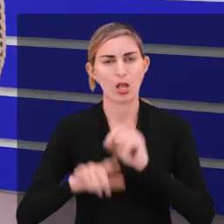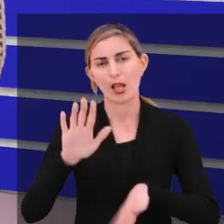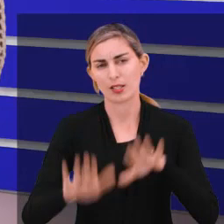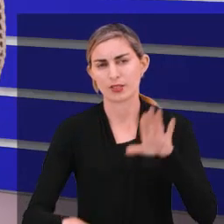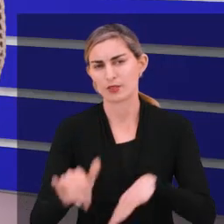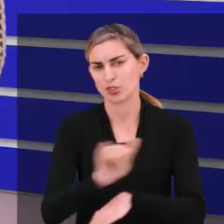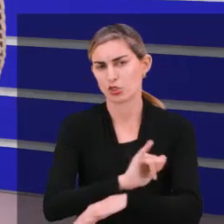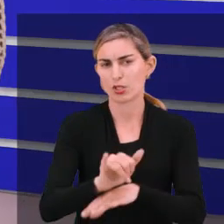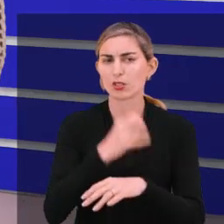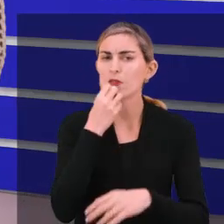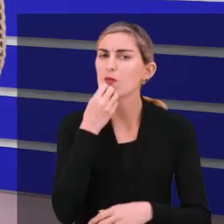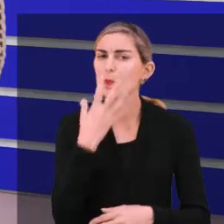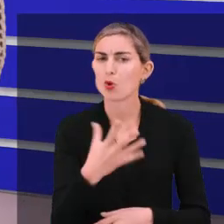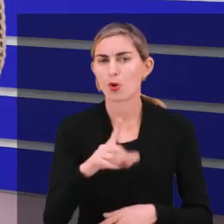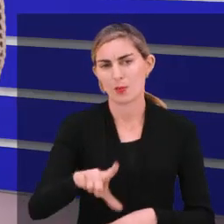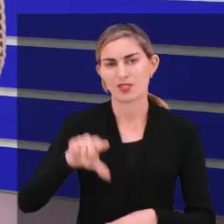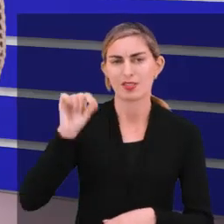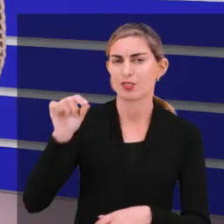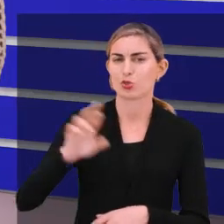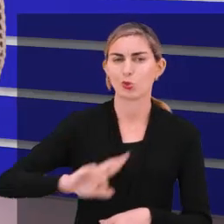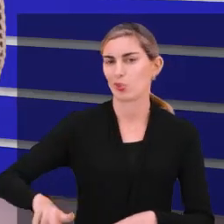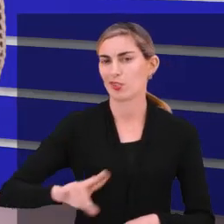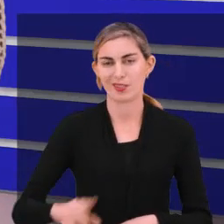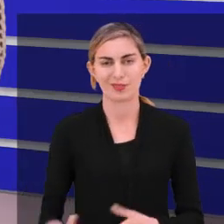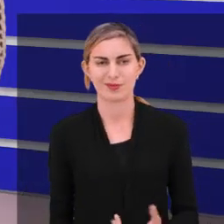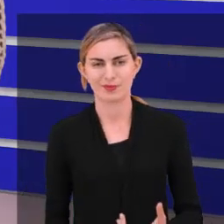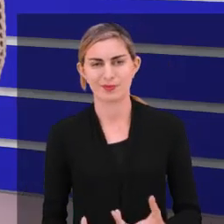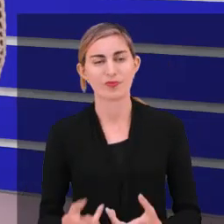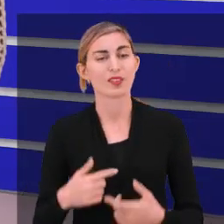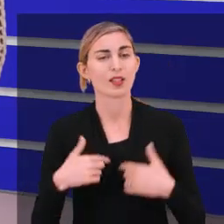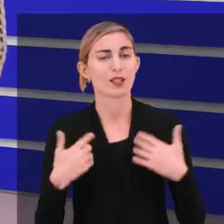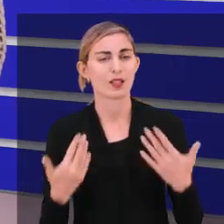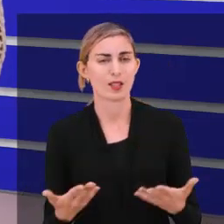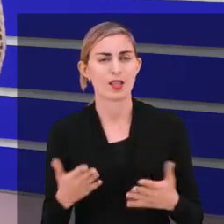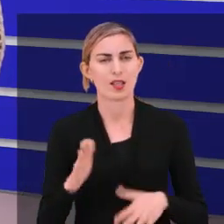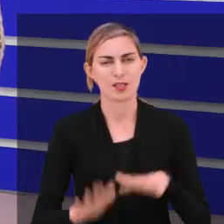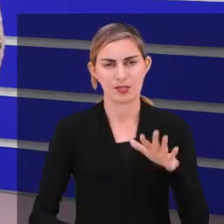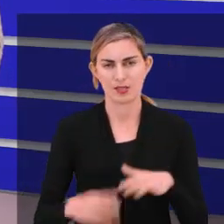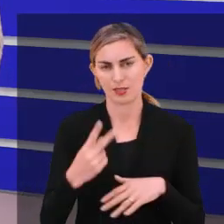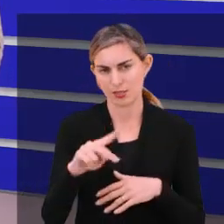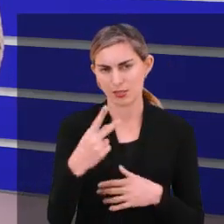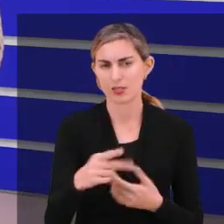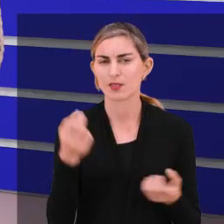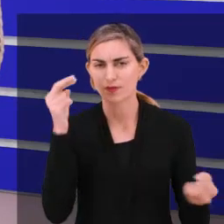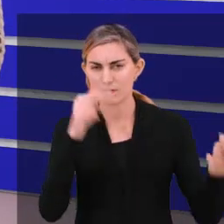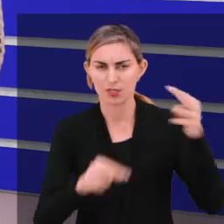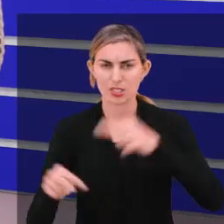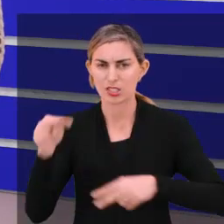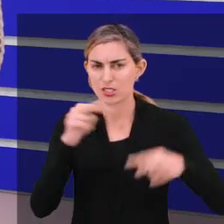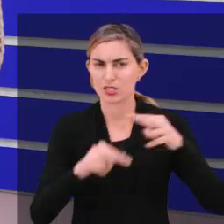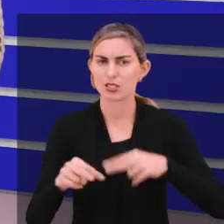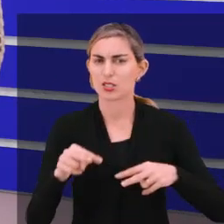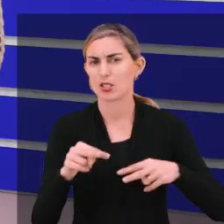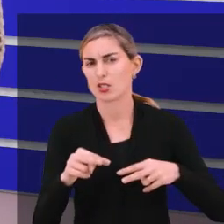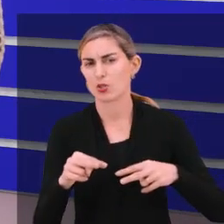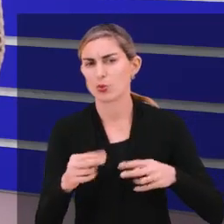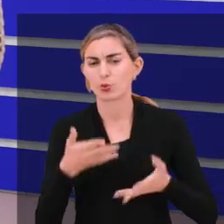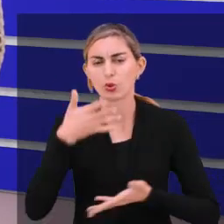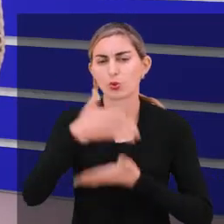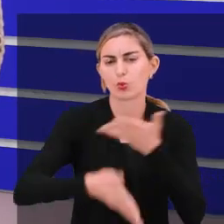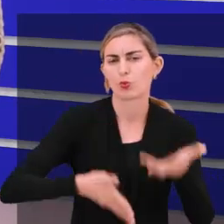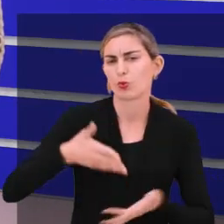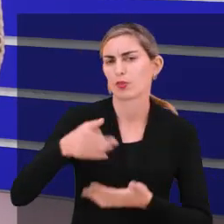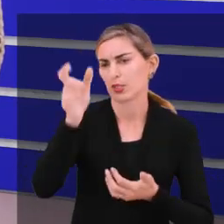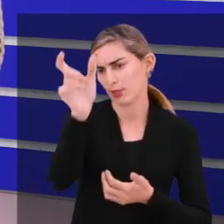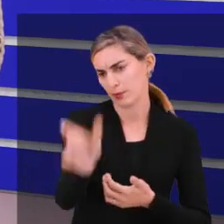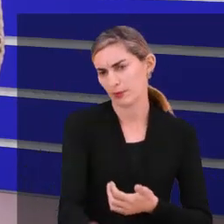Às vezes a estratégia é tão boa, mas a escolha não é a melhor. Né? E essa visão, esse olhar que você teve de